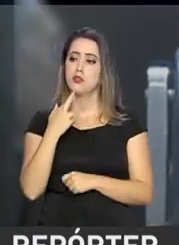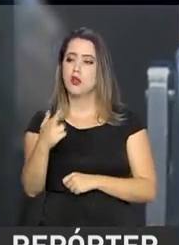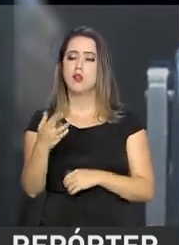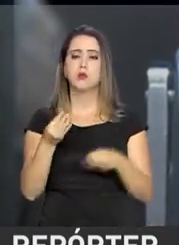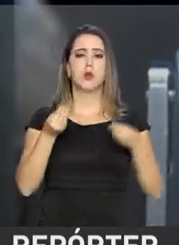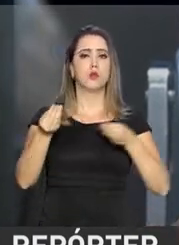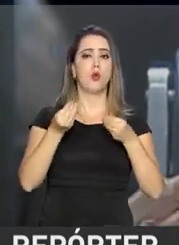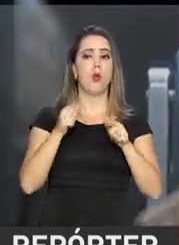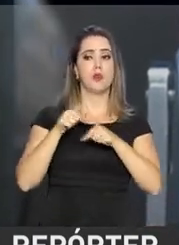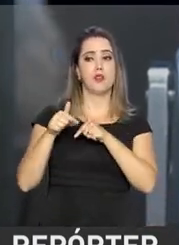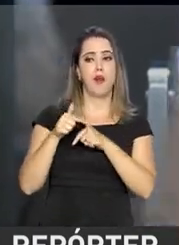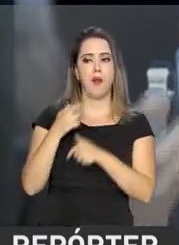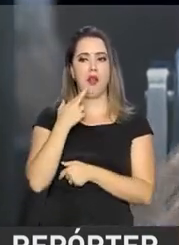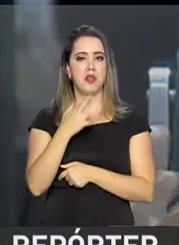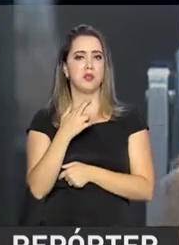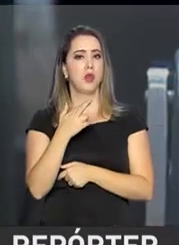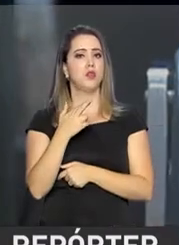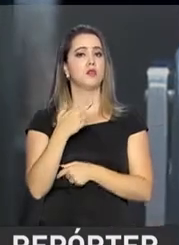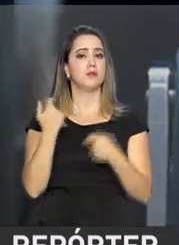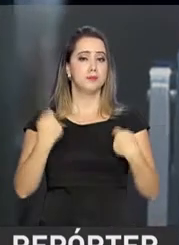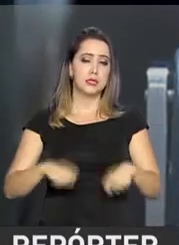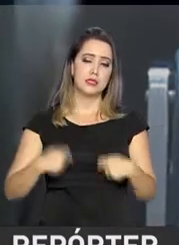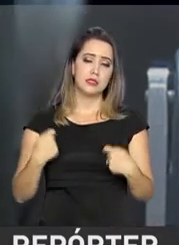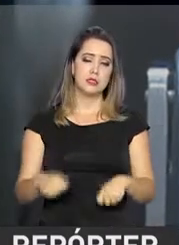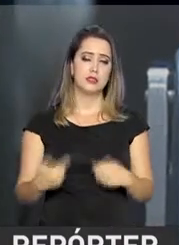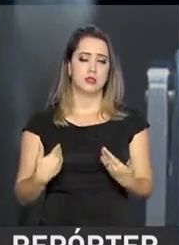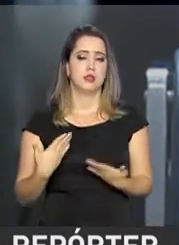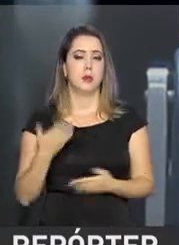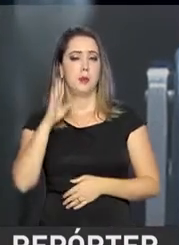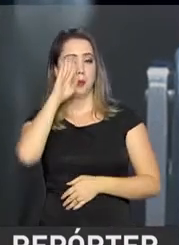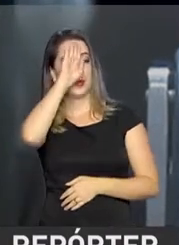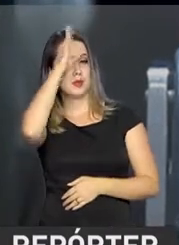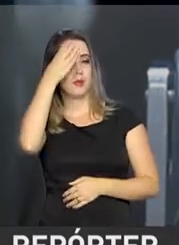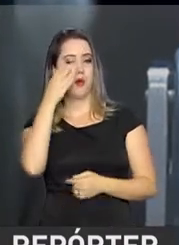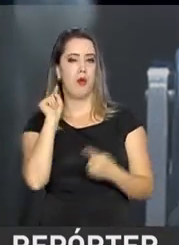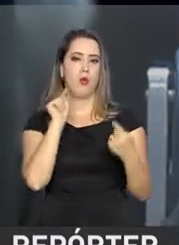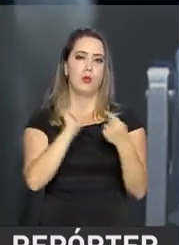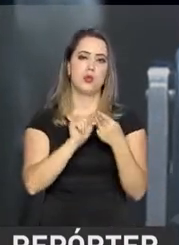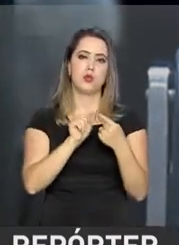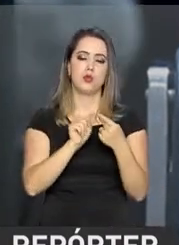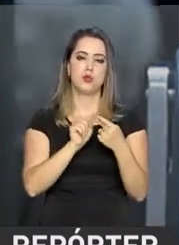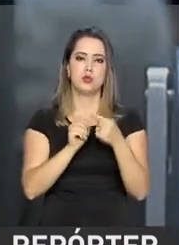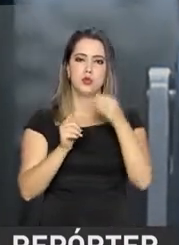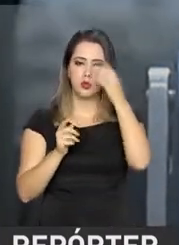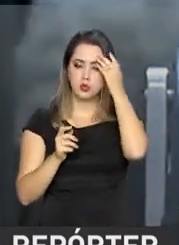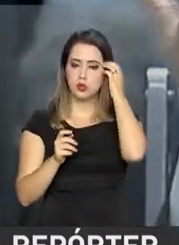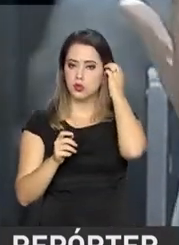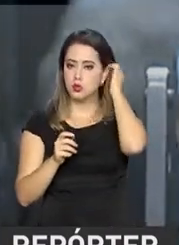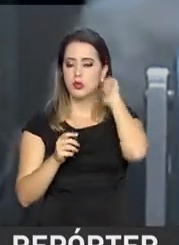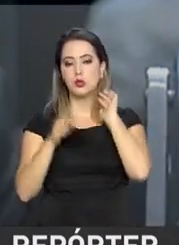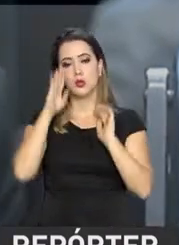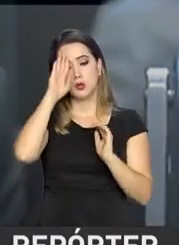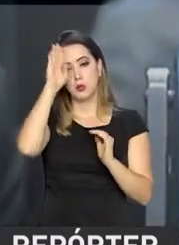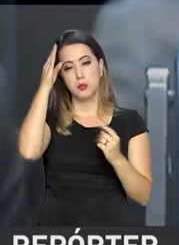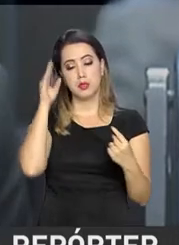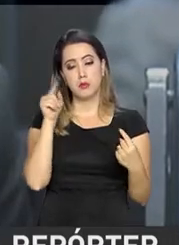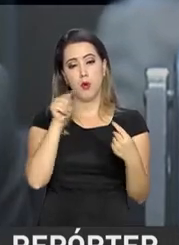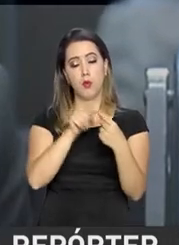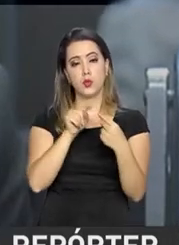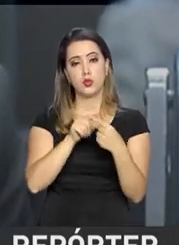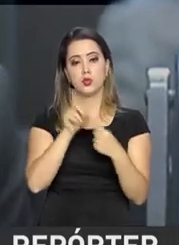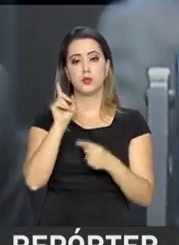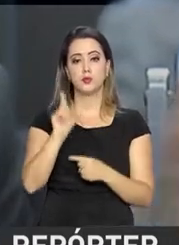de esforços, e esse é o principal, pelo menos no meu entendimento, dessa intervenção que os colocou, o interventor, casualmente, é o militar que está